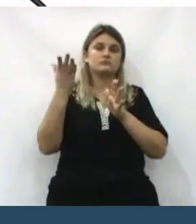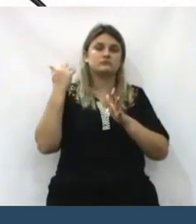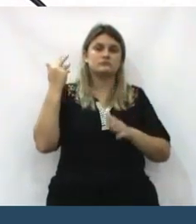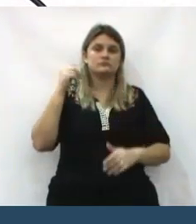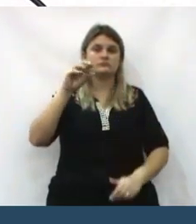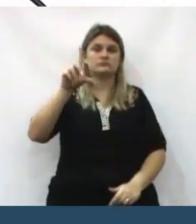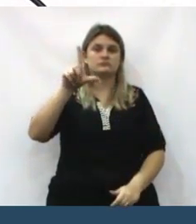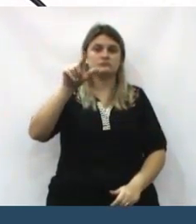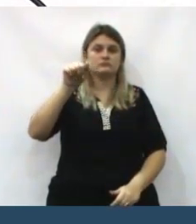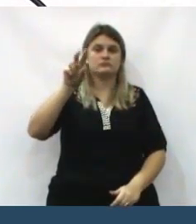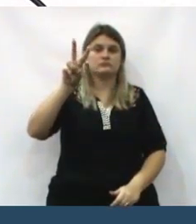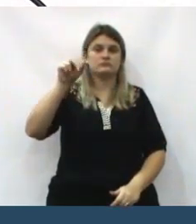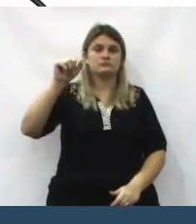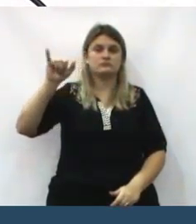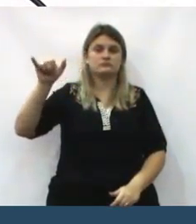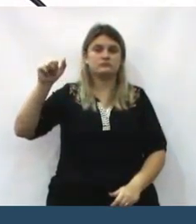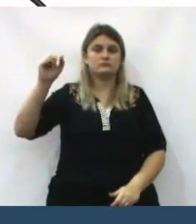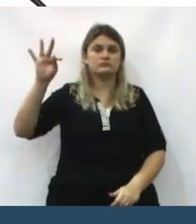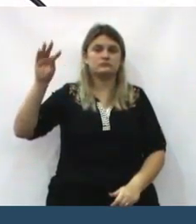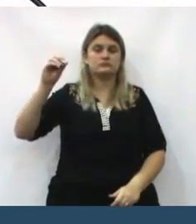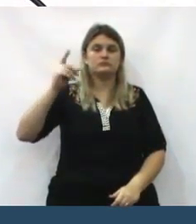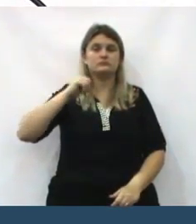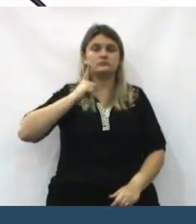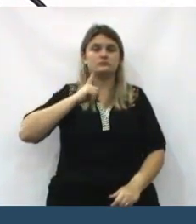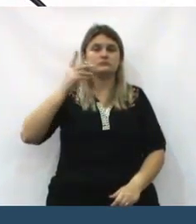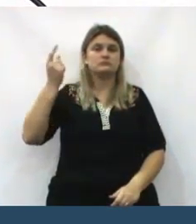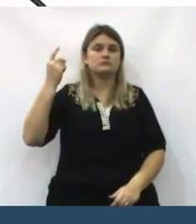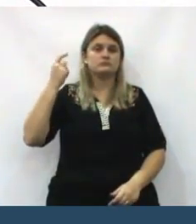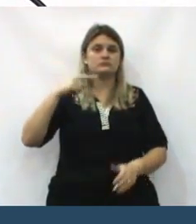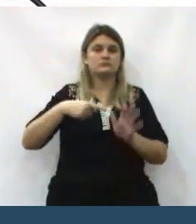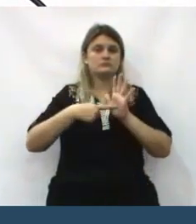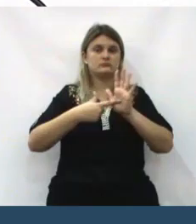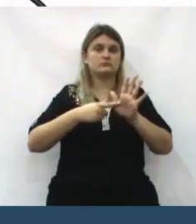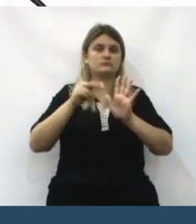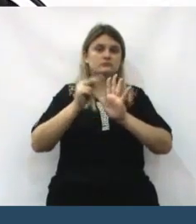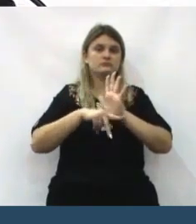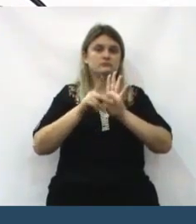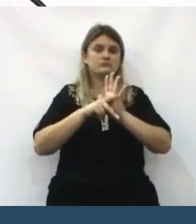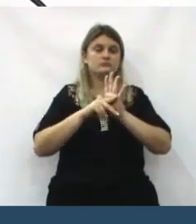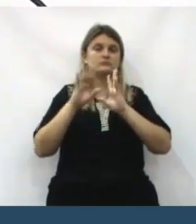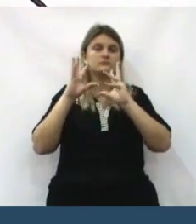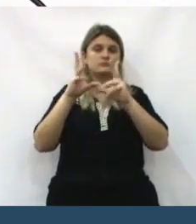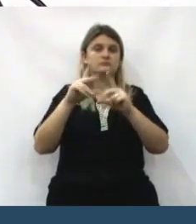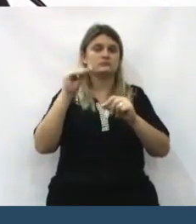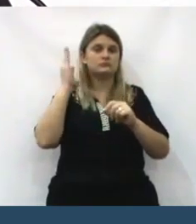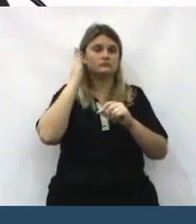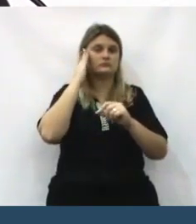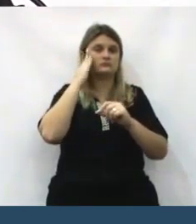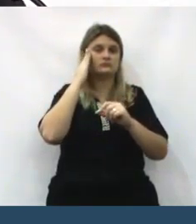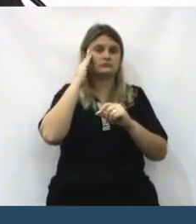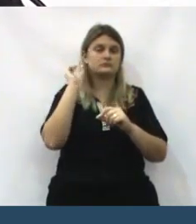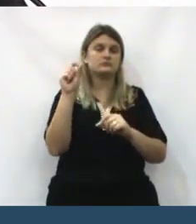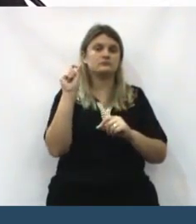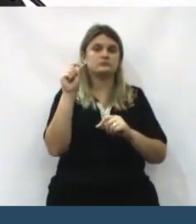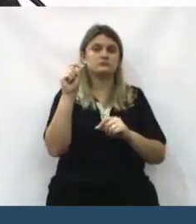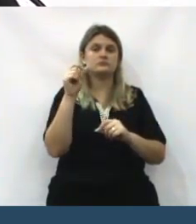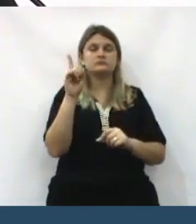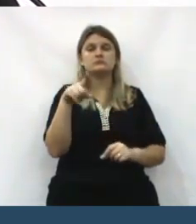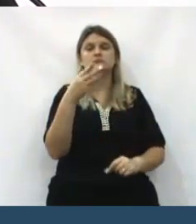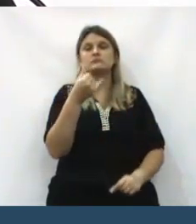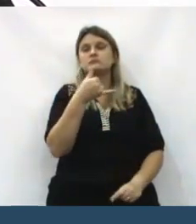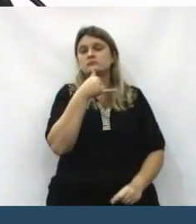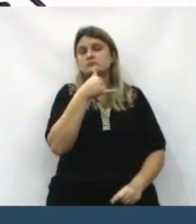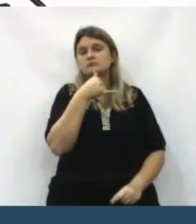da Operação Lava Jato ser deflagrada. Antes disso, eu apresentei esse projeto. Todos sabemos